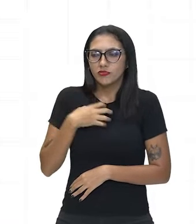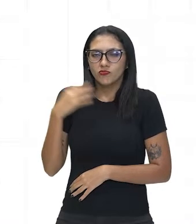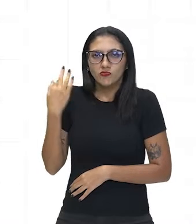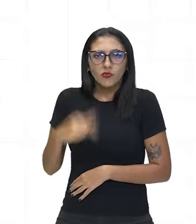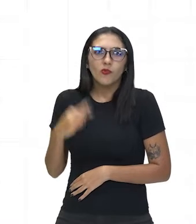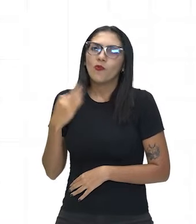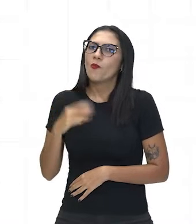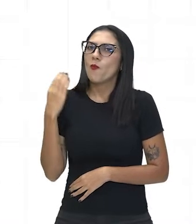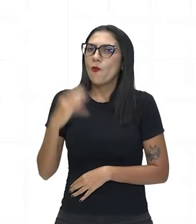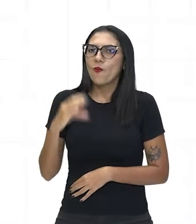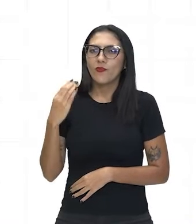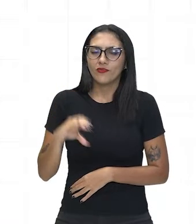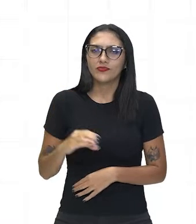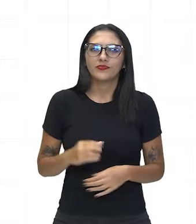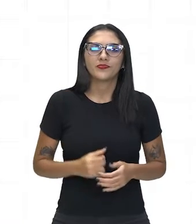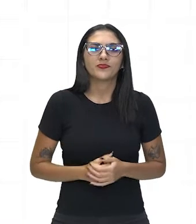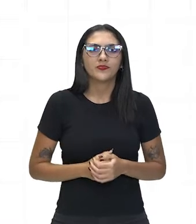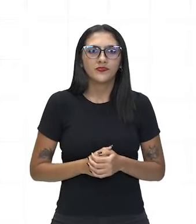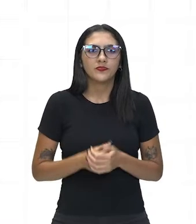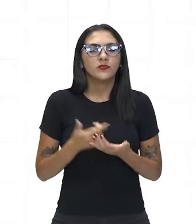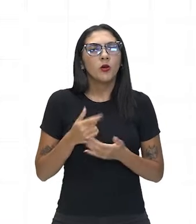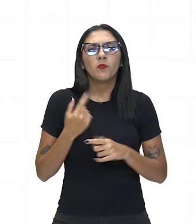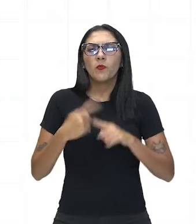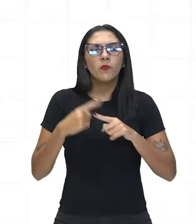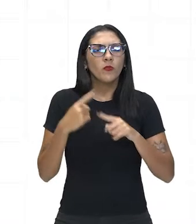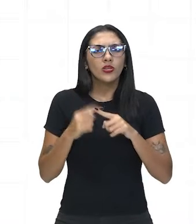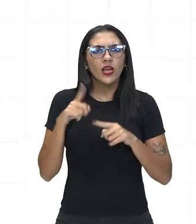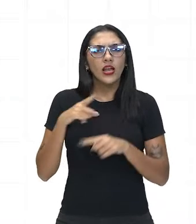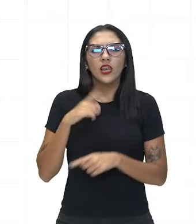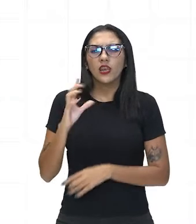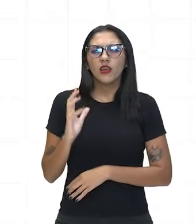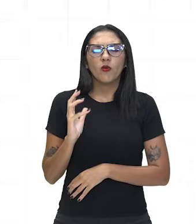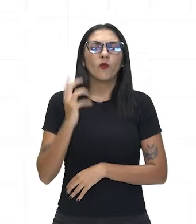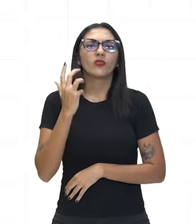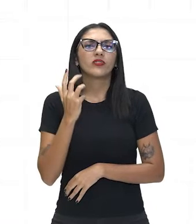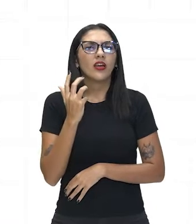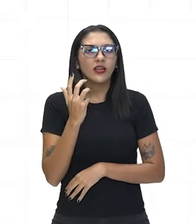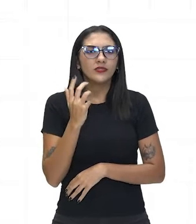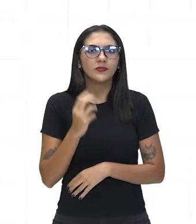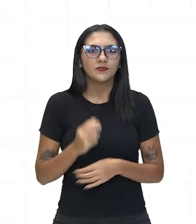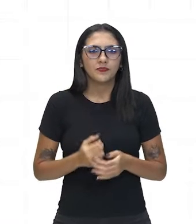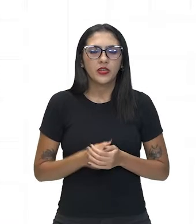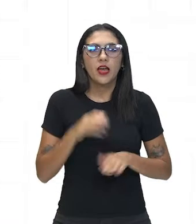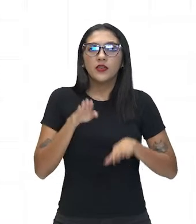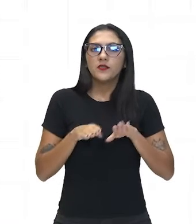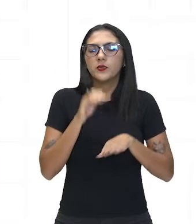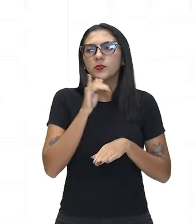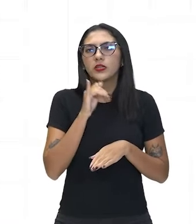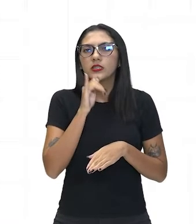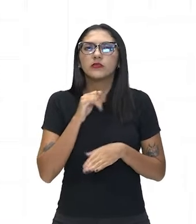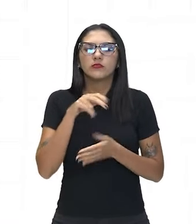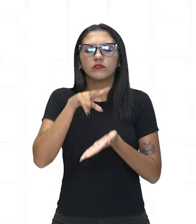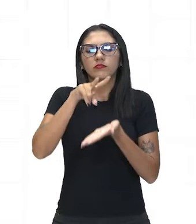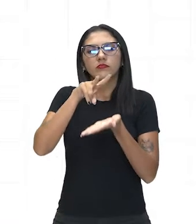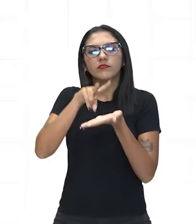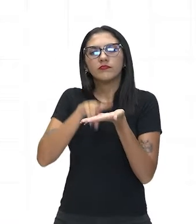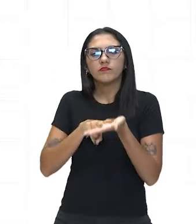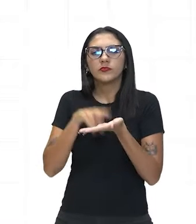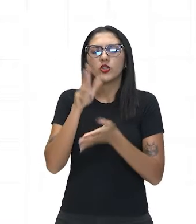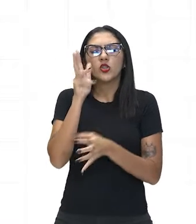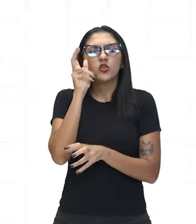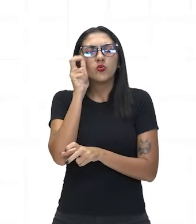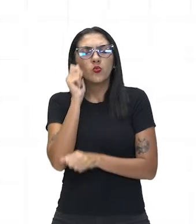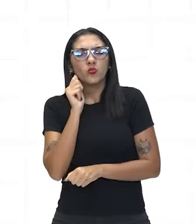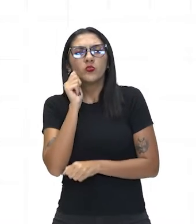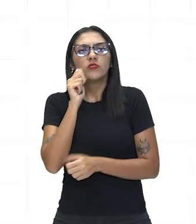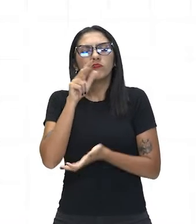E, principalmente, a cãibra acontece nessa região da panturrilha. Muitas vezes você está até dormindo, não está fazendo nenhuma atividade